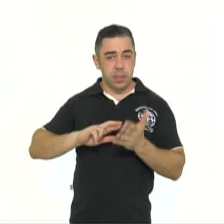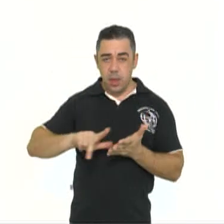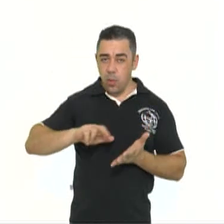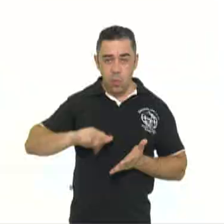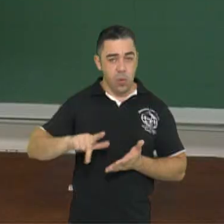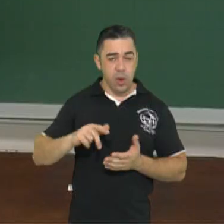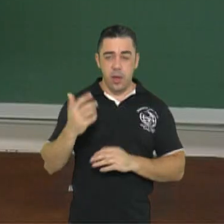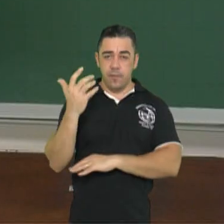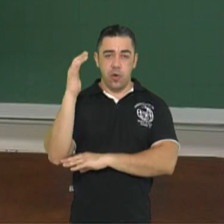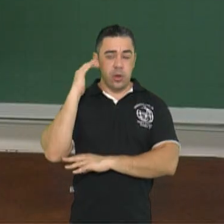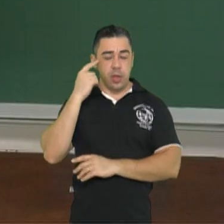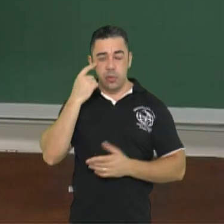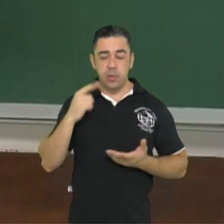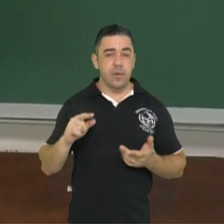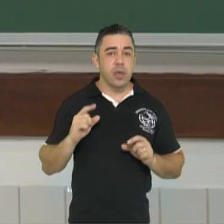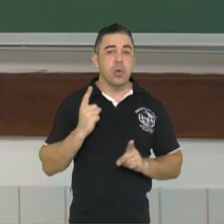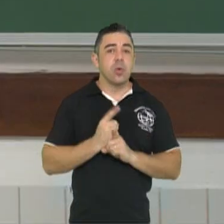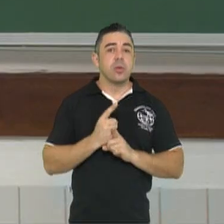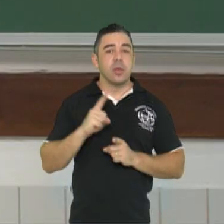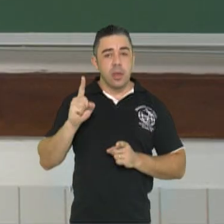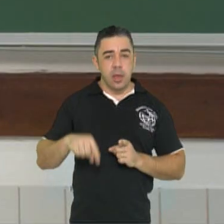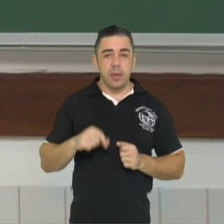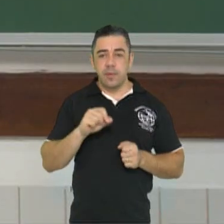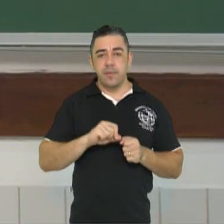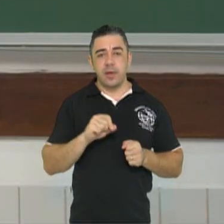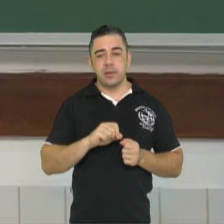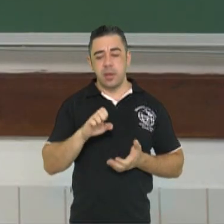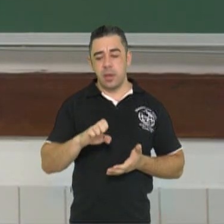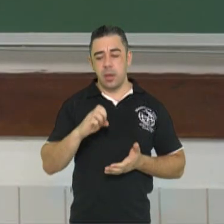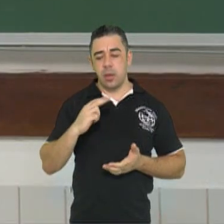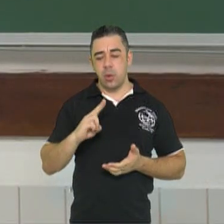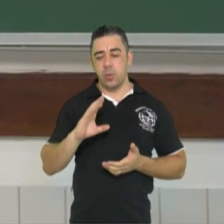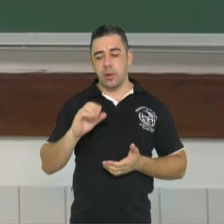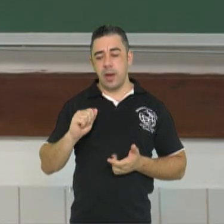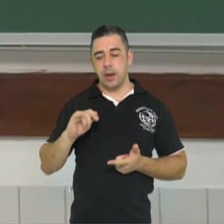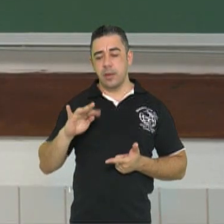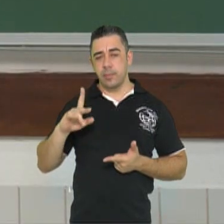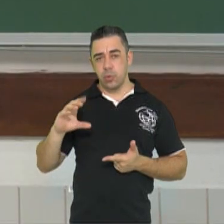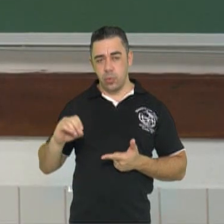monocultura quando a gente pensa em floresta? Plantação de eucalipto, de